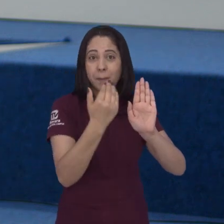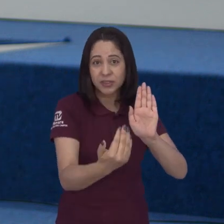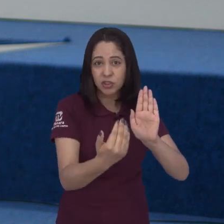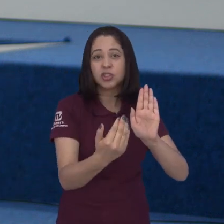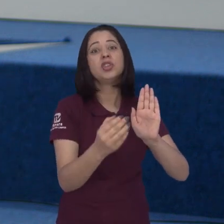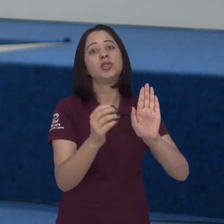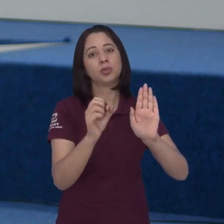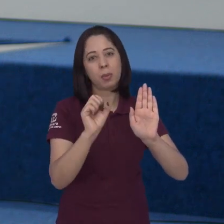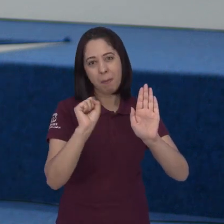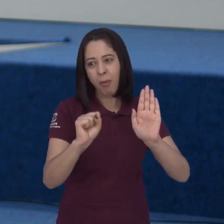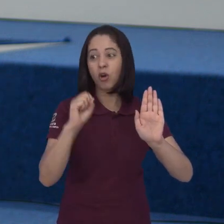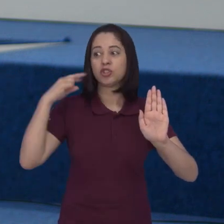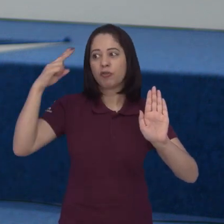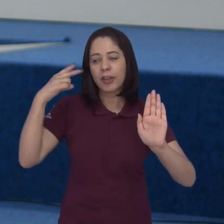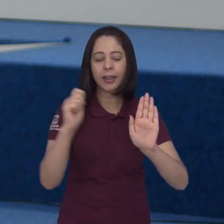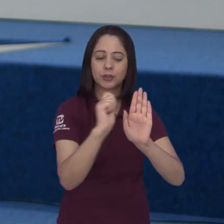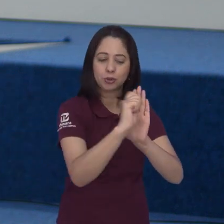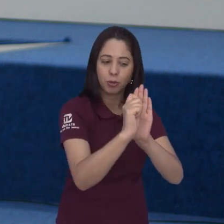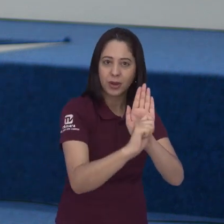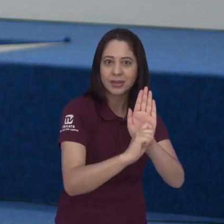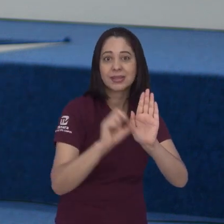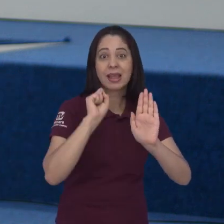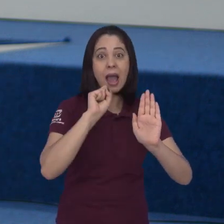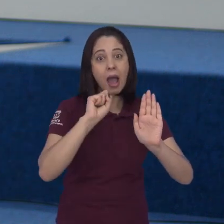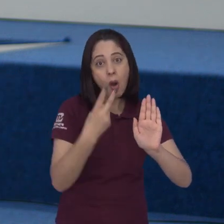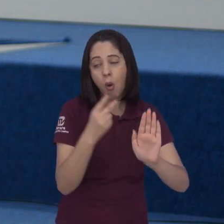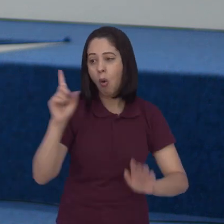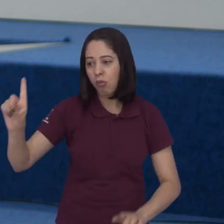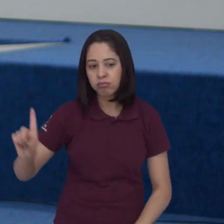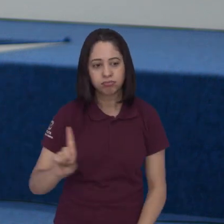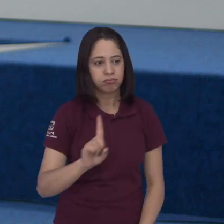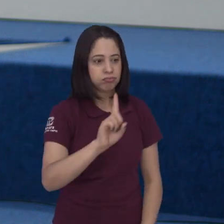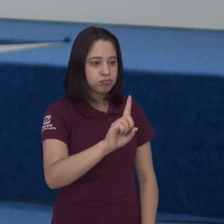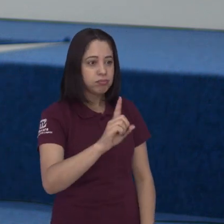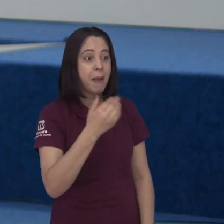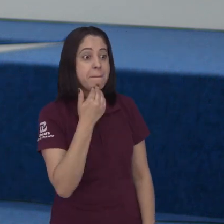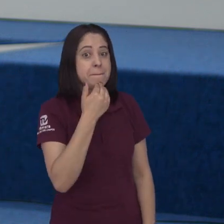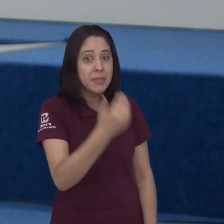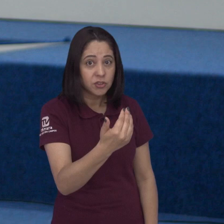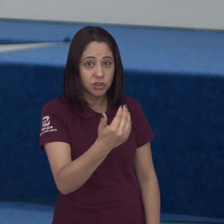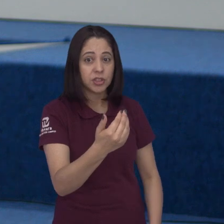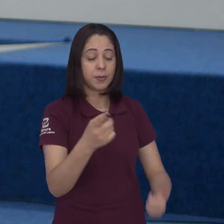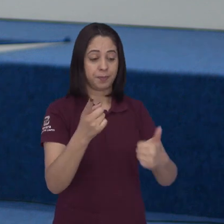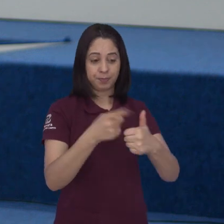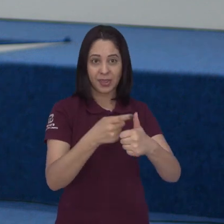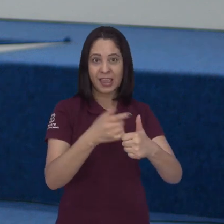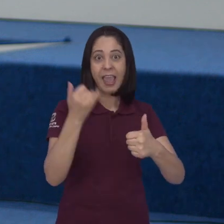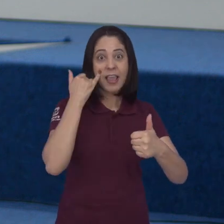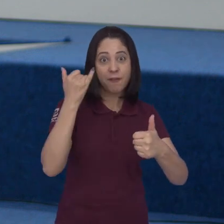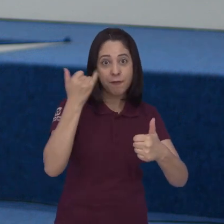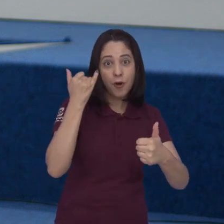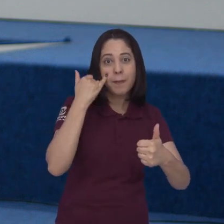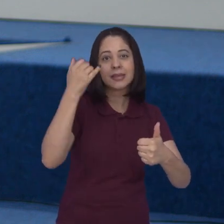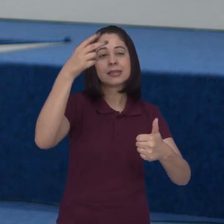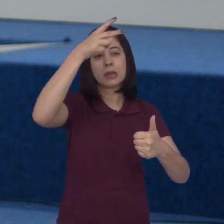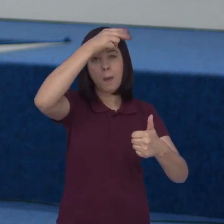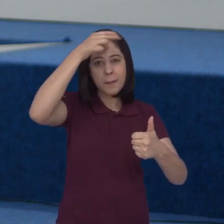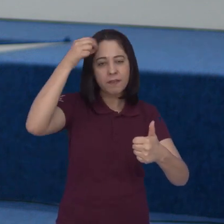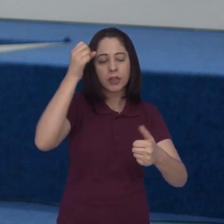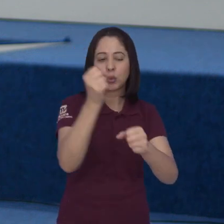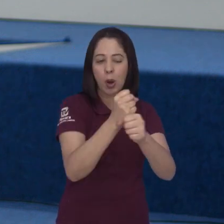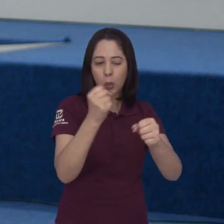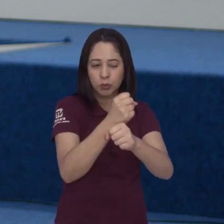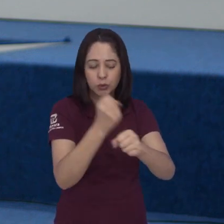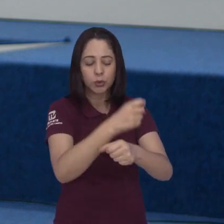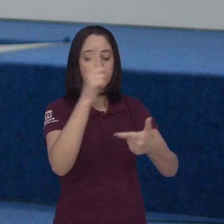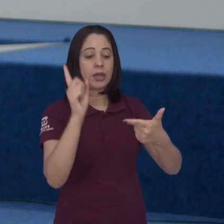todo pedido formal ou escrito feito pelo Legislativo sobre qualquer assunto. Eles podem solicitar informações à Prefeitura sobre